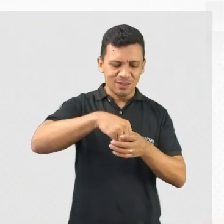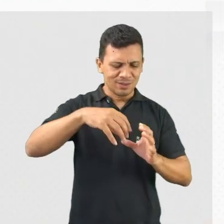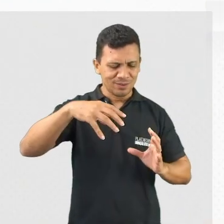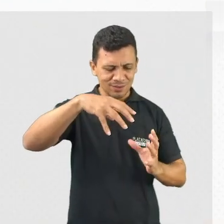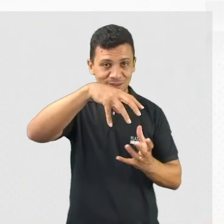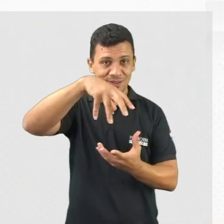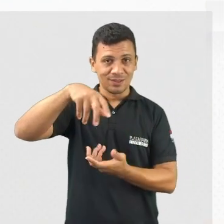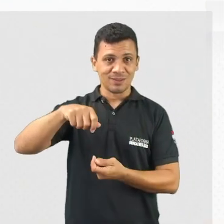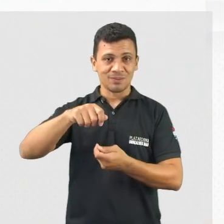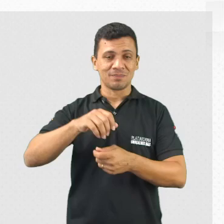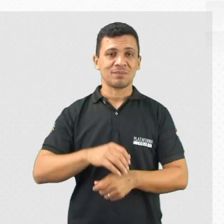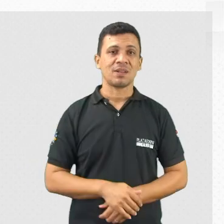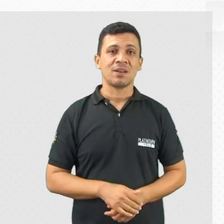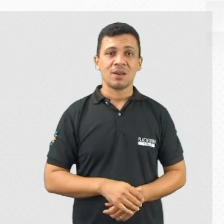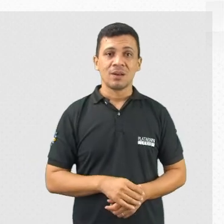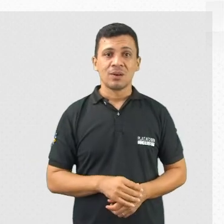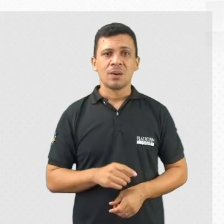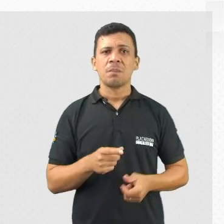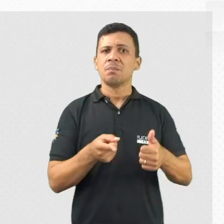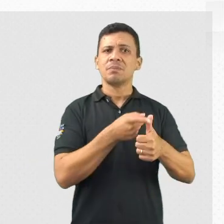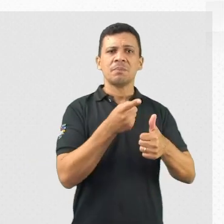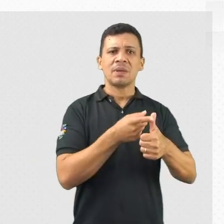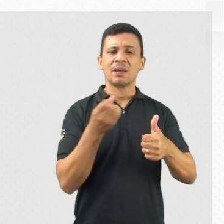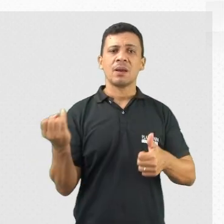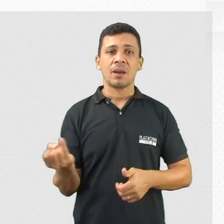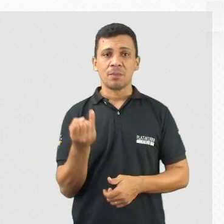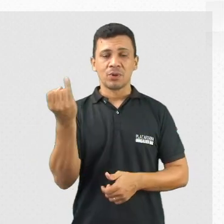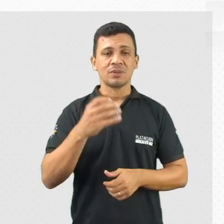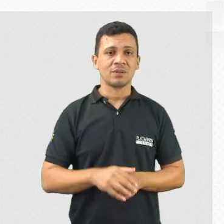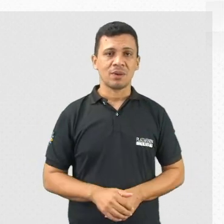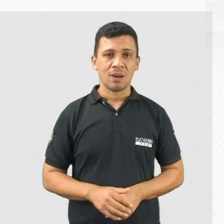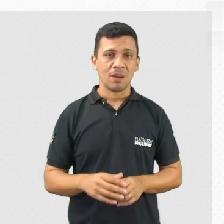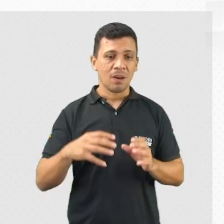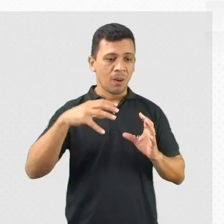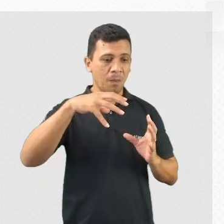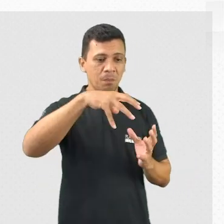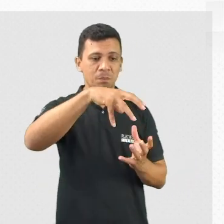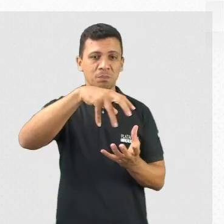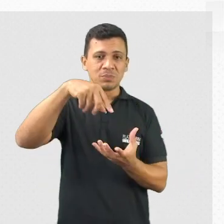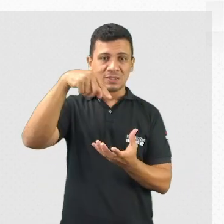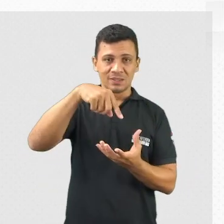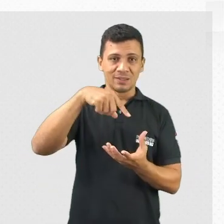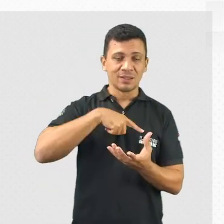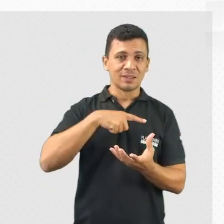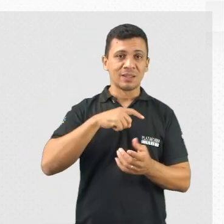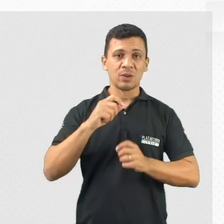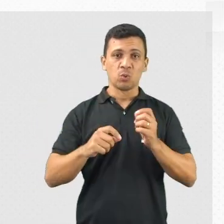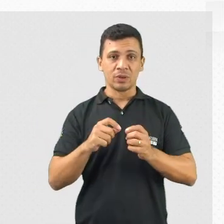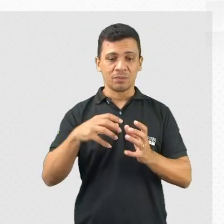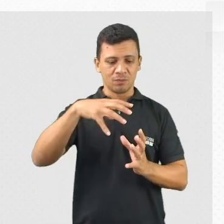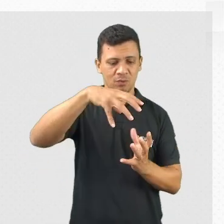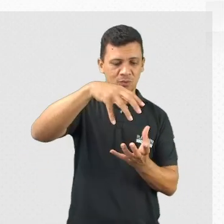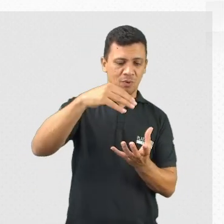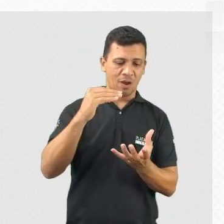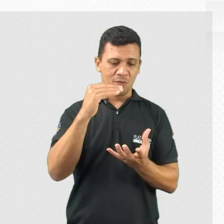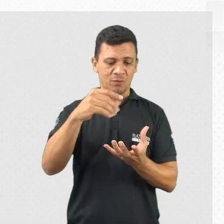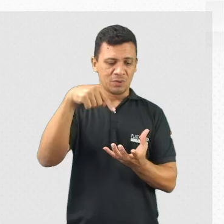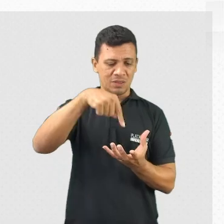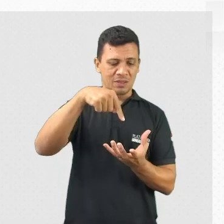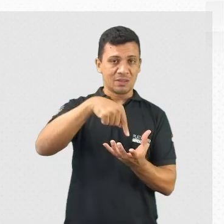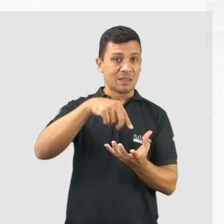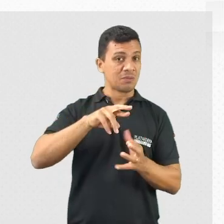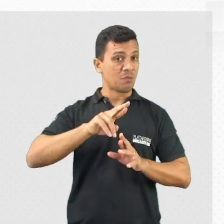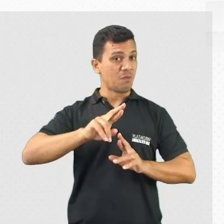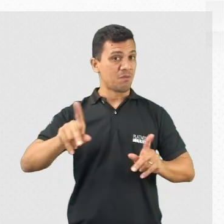Terra, gente, tá? Primeira coisa importante, o nosso planeta não é uma estrutura uniforme entre a sua superfície e o seu interior.